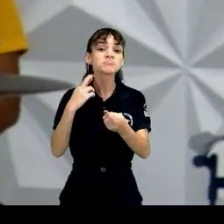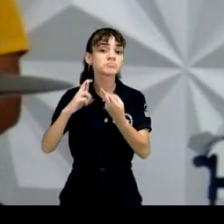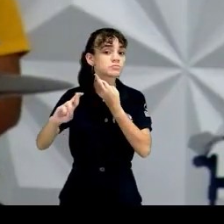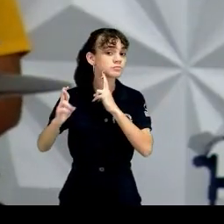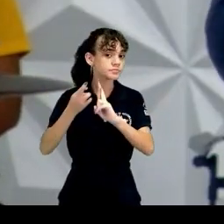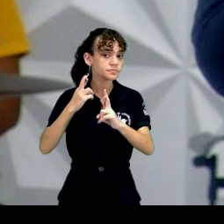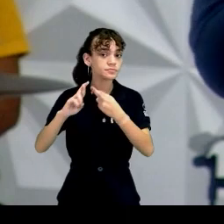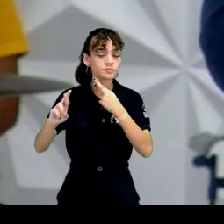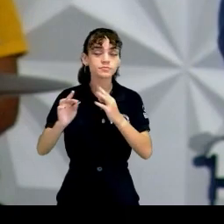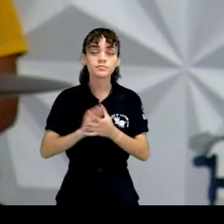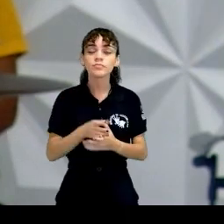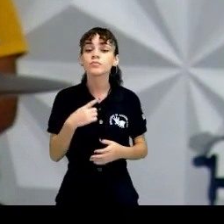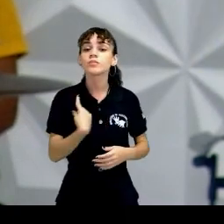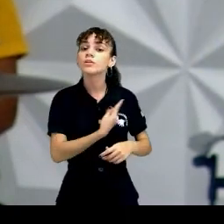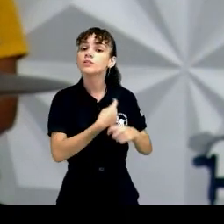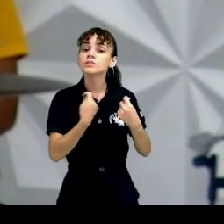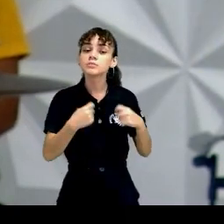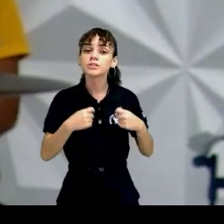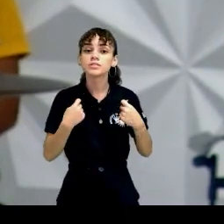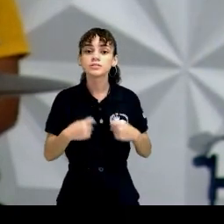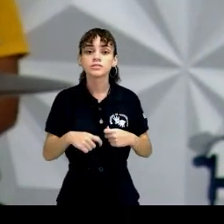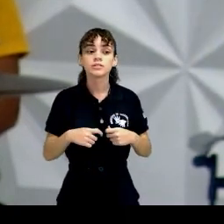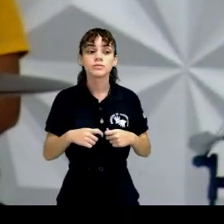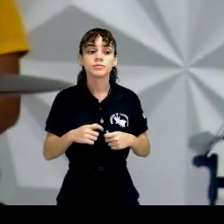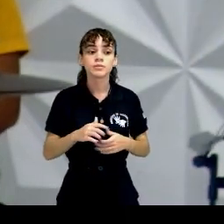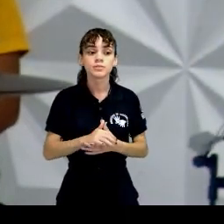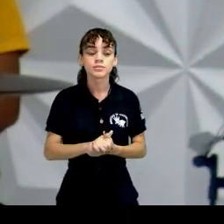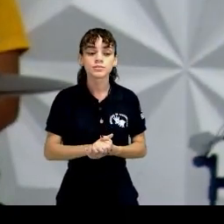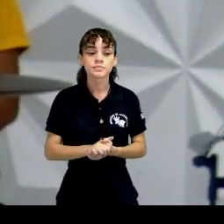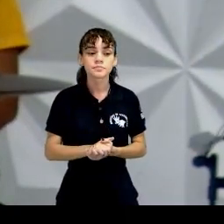nossas diferenças raciais. Você é